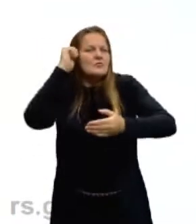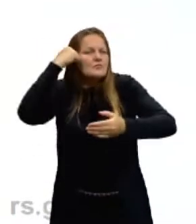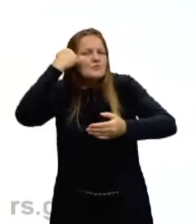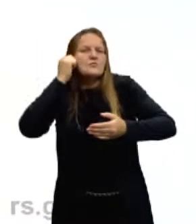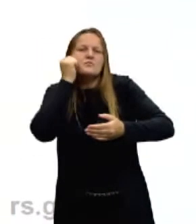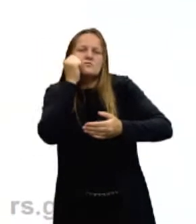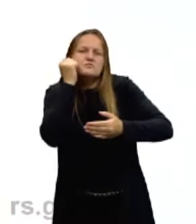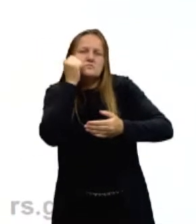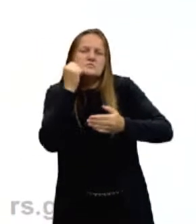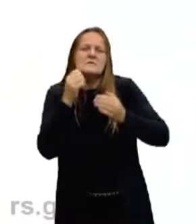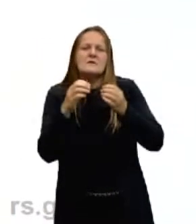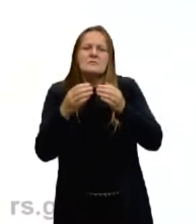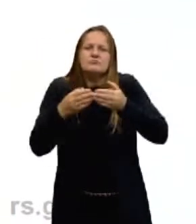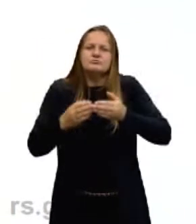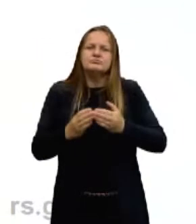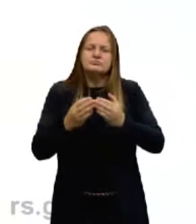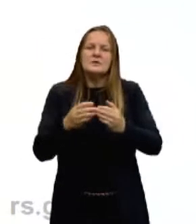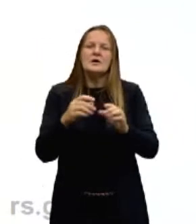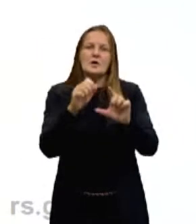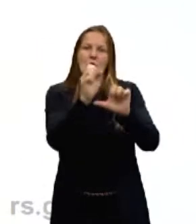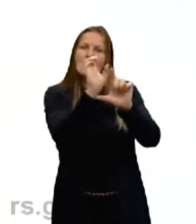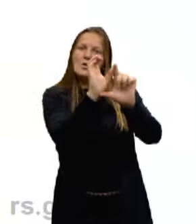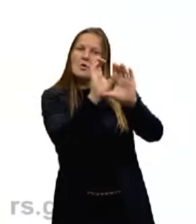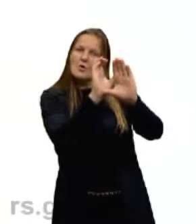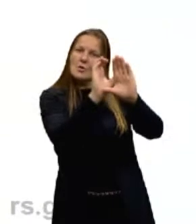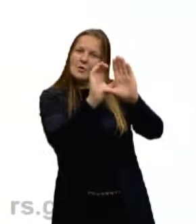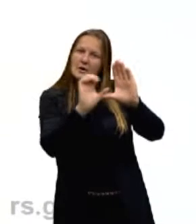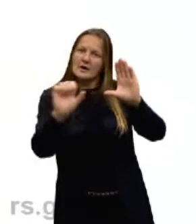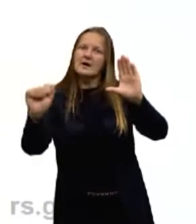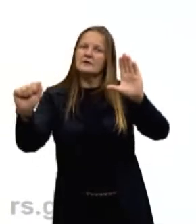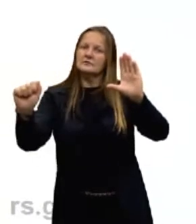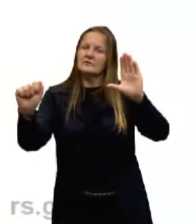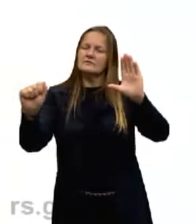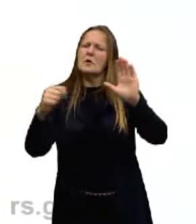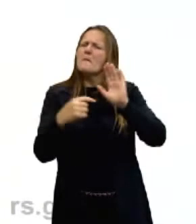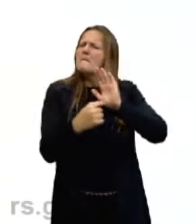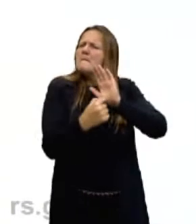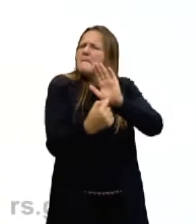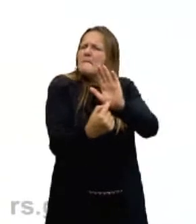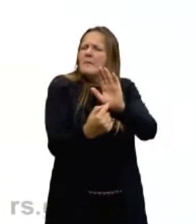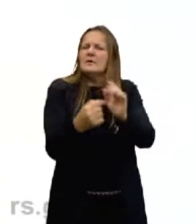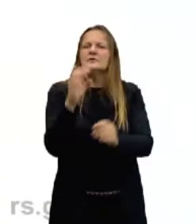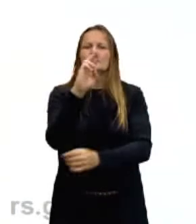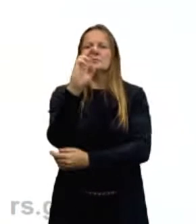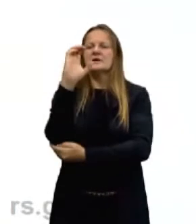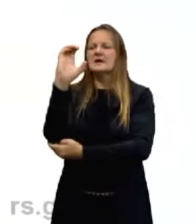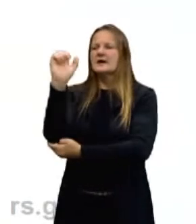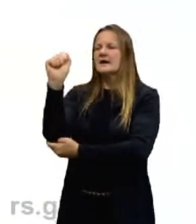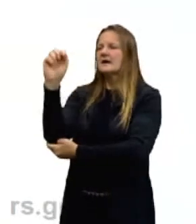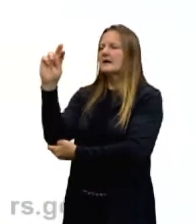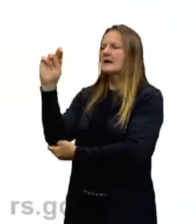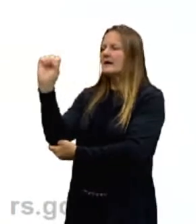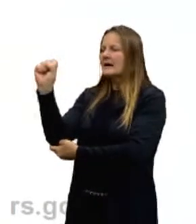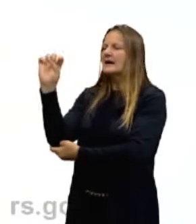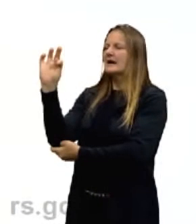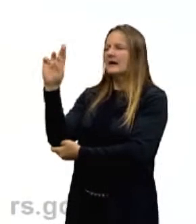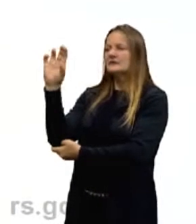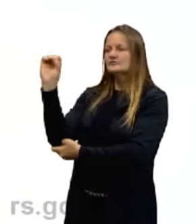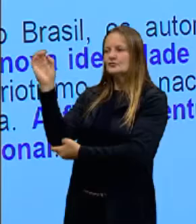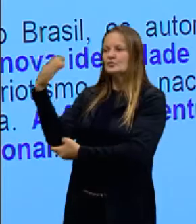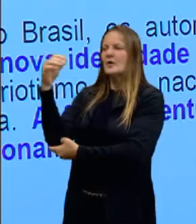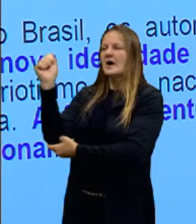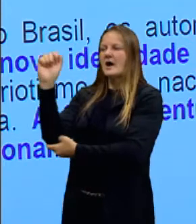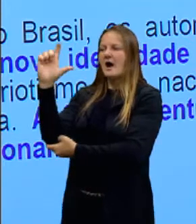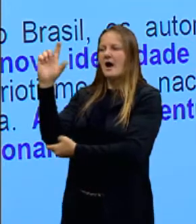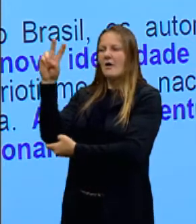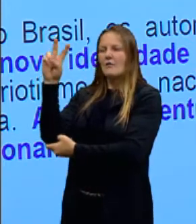o o que o Castro Alves ele vai mostrar como era como se fosse um com dor mesmo vendo de